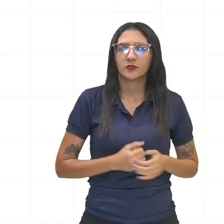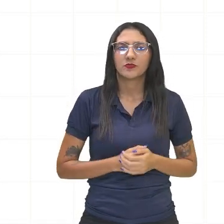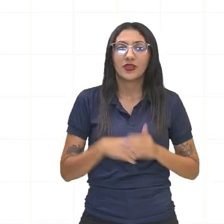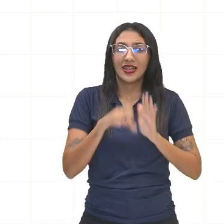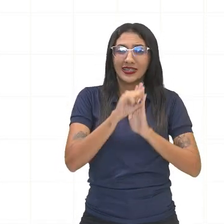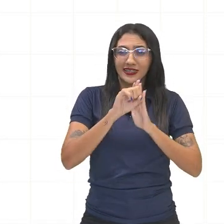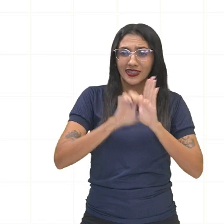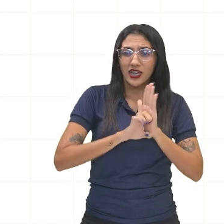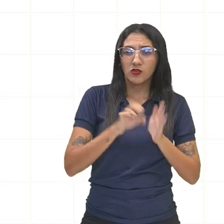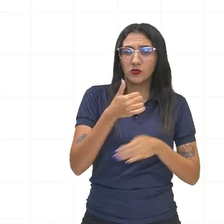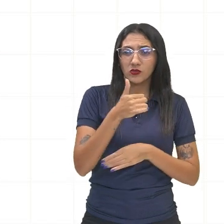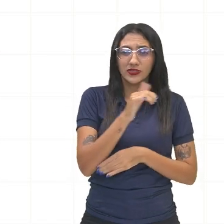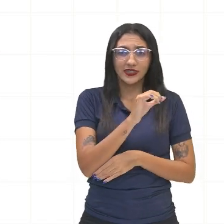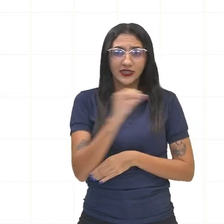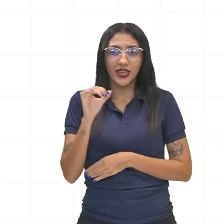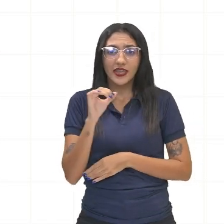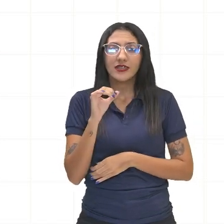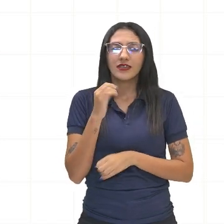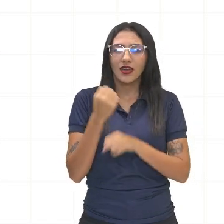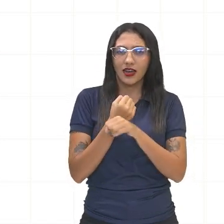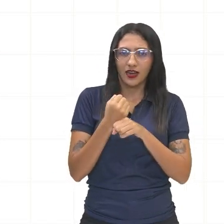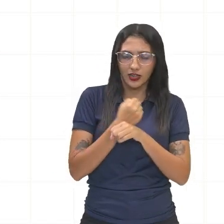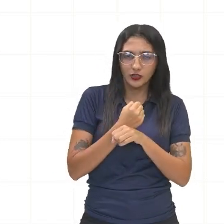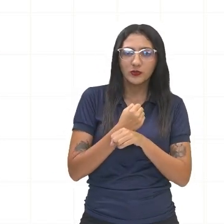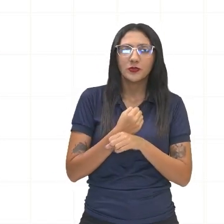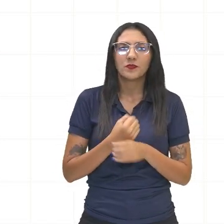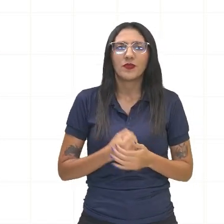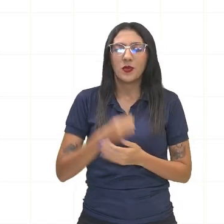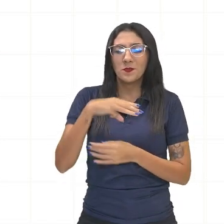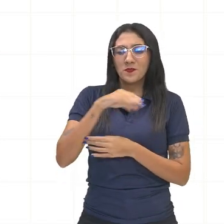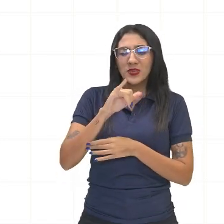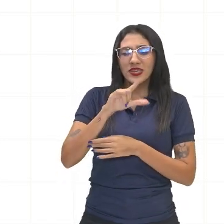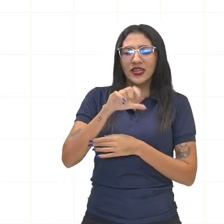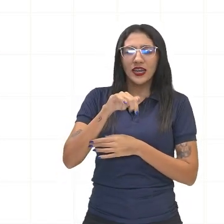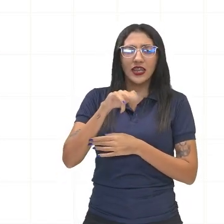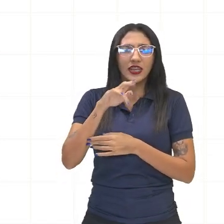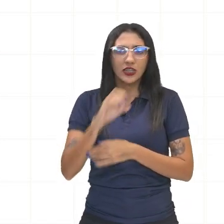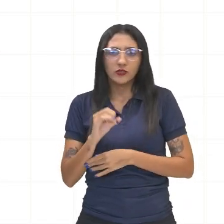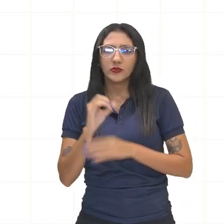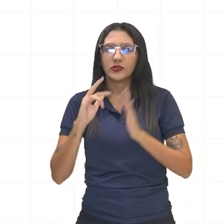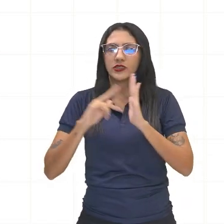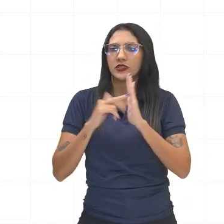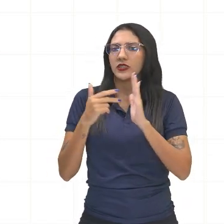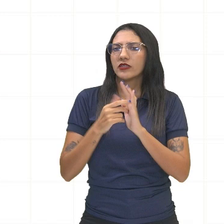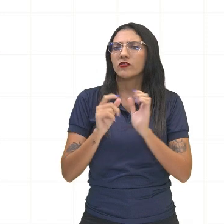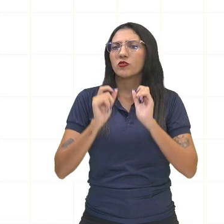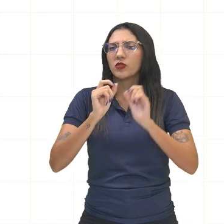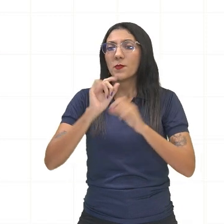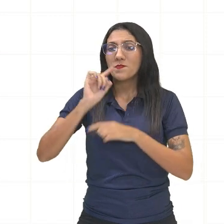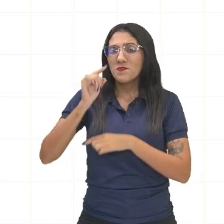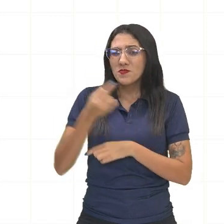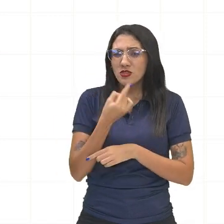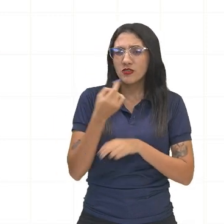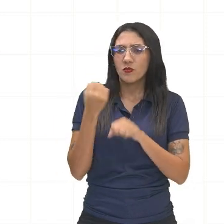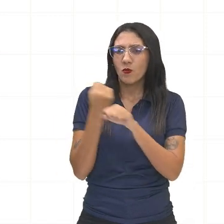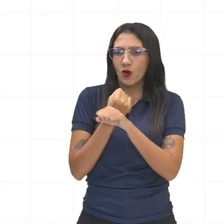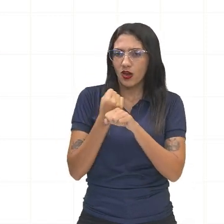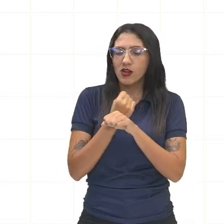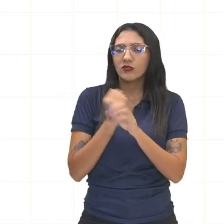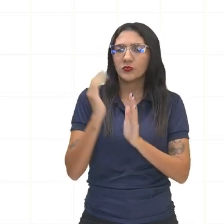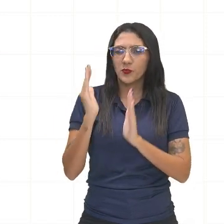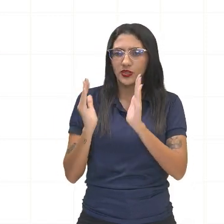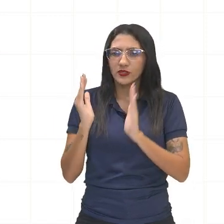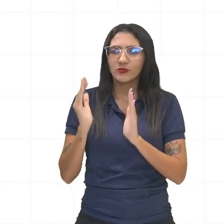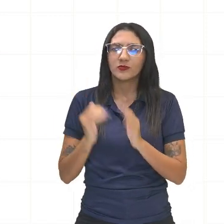anos, milênio, né, 1000 anos, tá? Então, é uma regra básica aí, essas regrinhas, só para que vocês saibam, então,